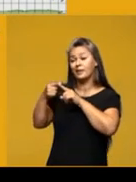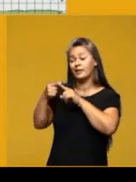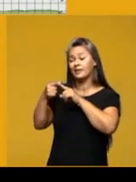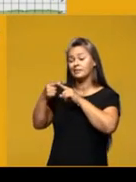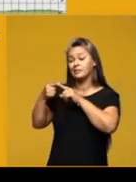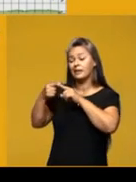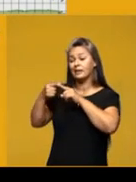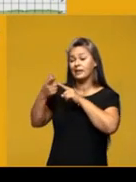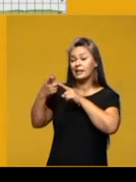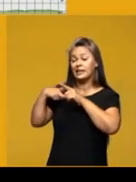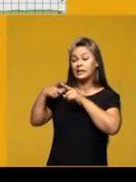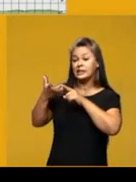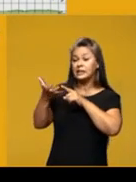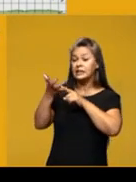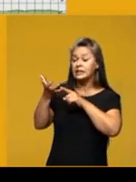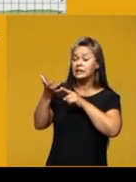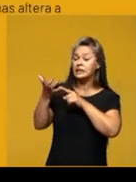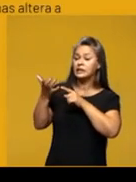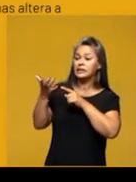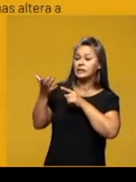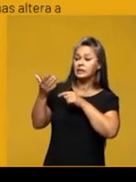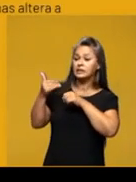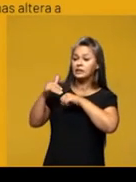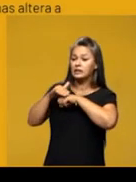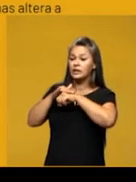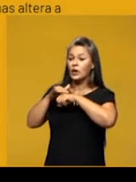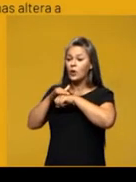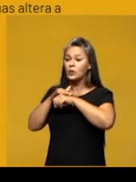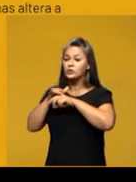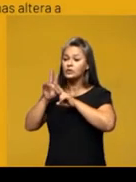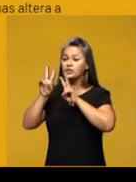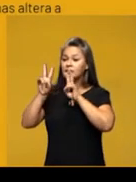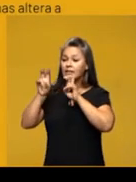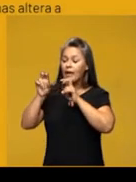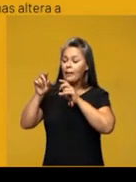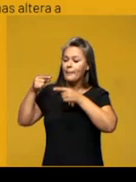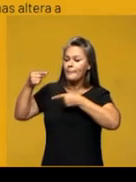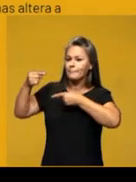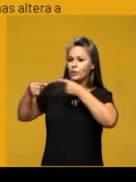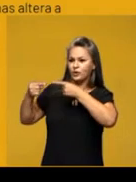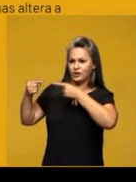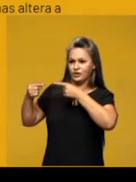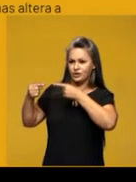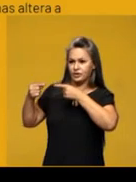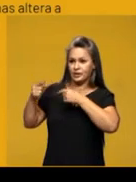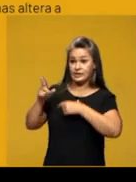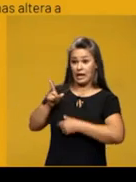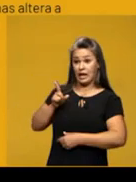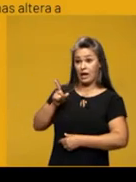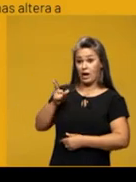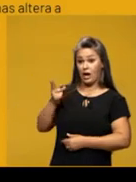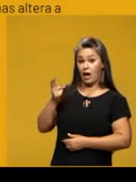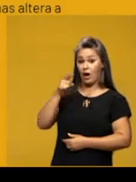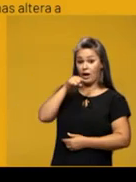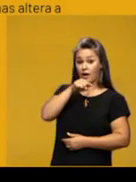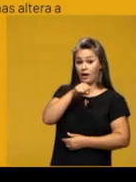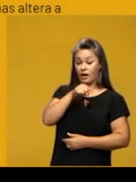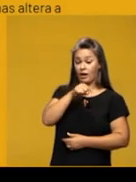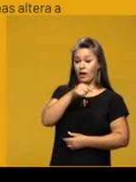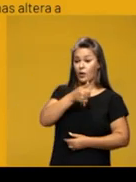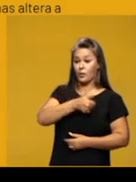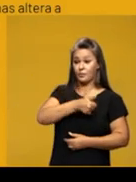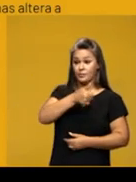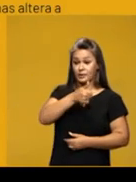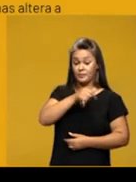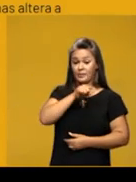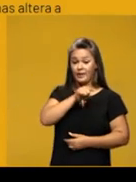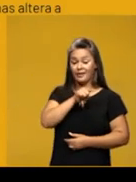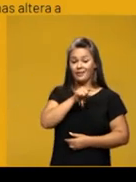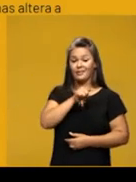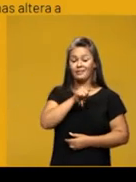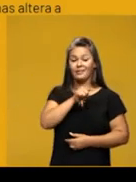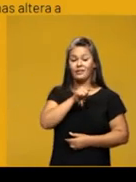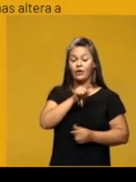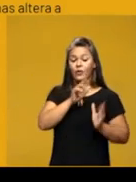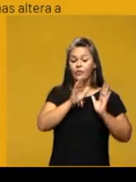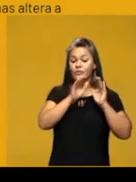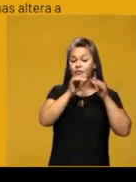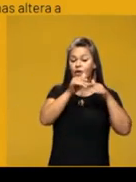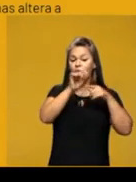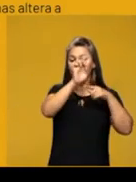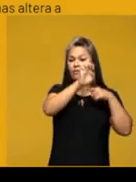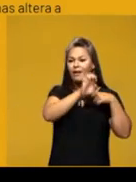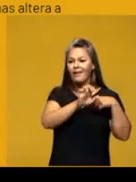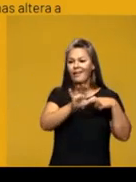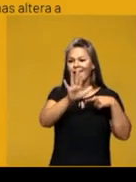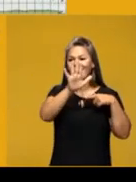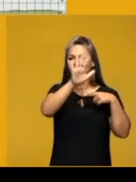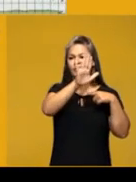como centro. No anterior, você tem a Europa e alguns países mais desenvolvidos como centro, né? Que é o chamado eurocentrismo, né?